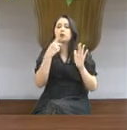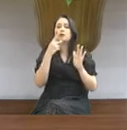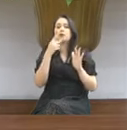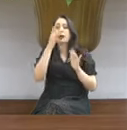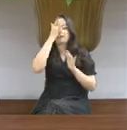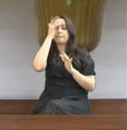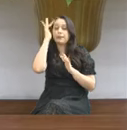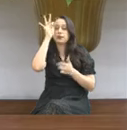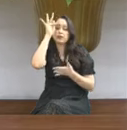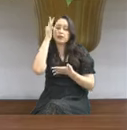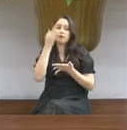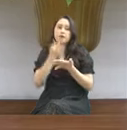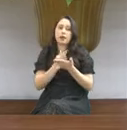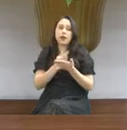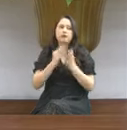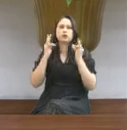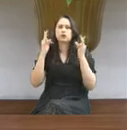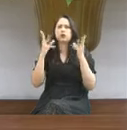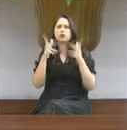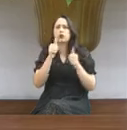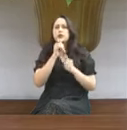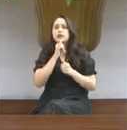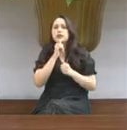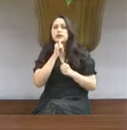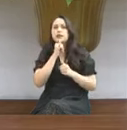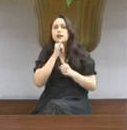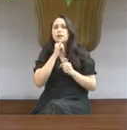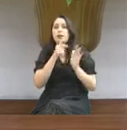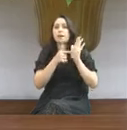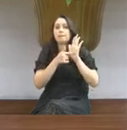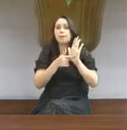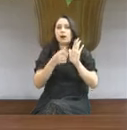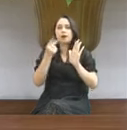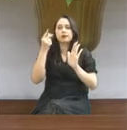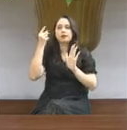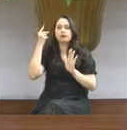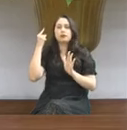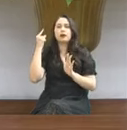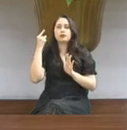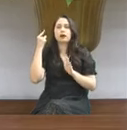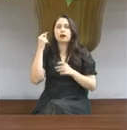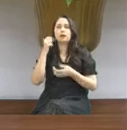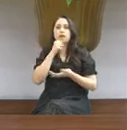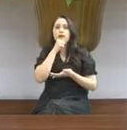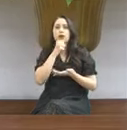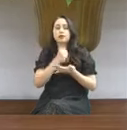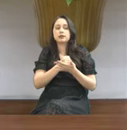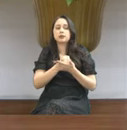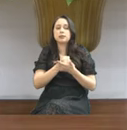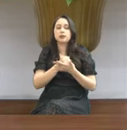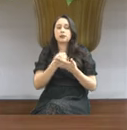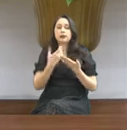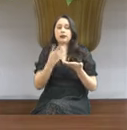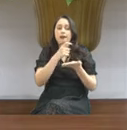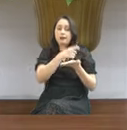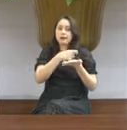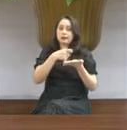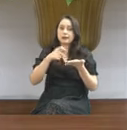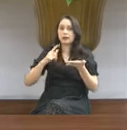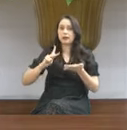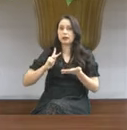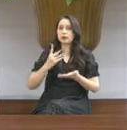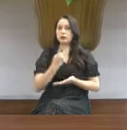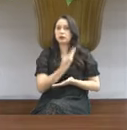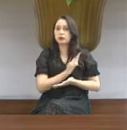exemplos, quase 90%, advêm do Velho Testamento. E essa carta ela foi escrita